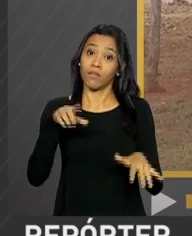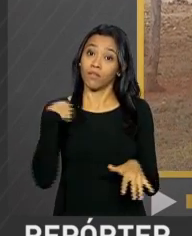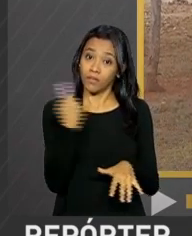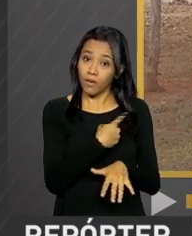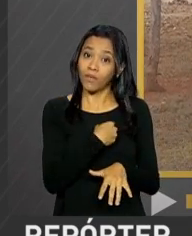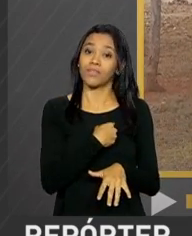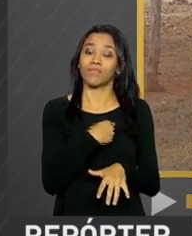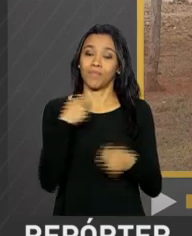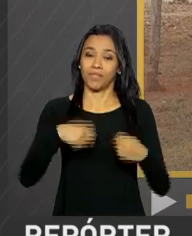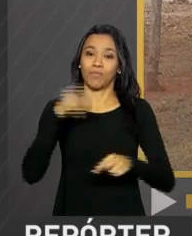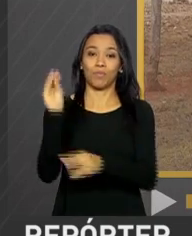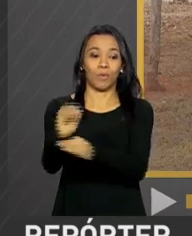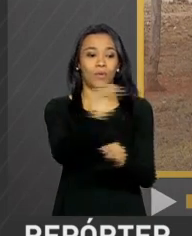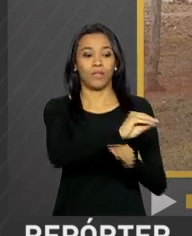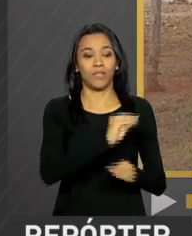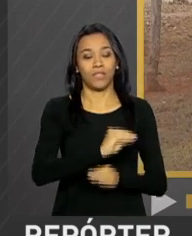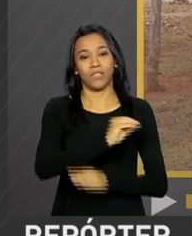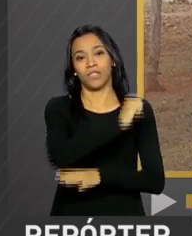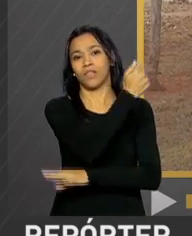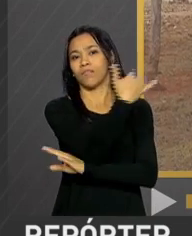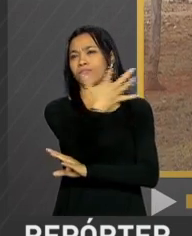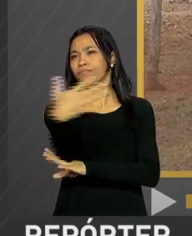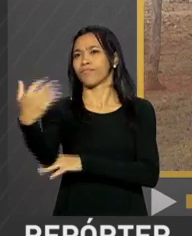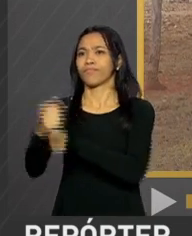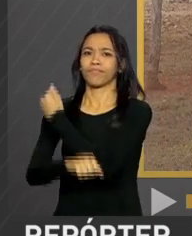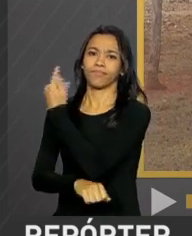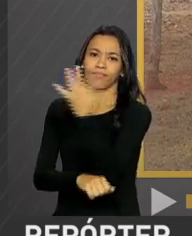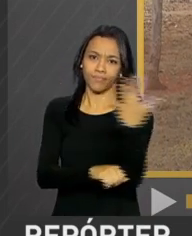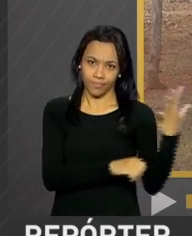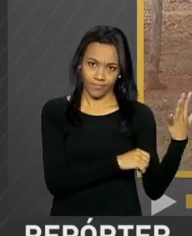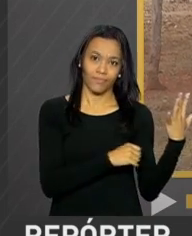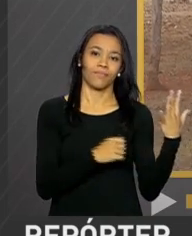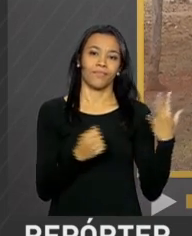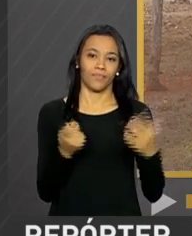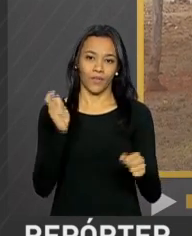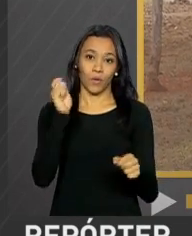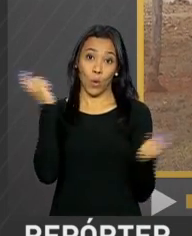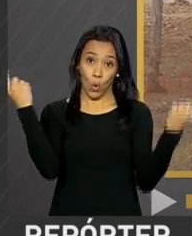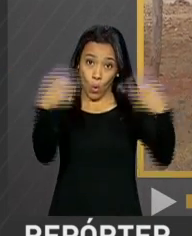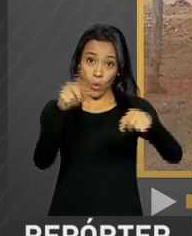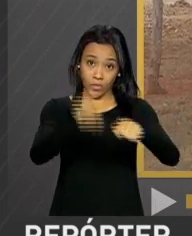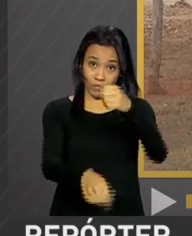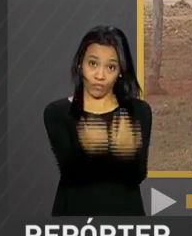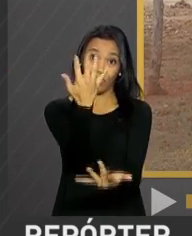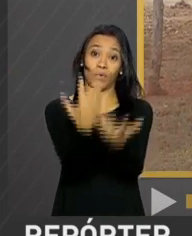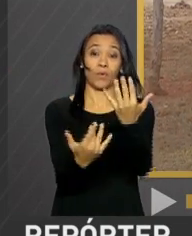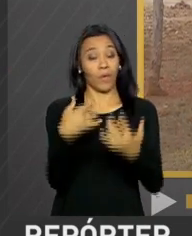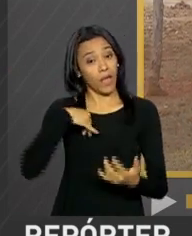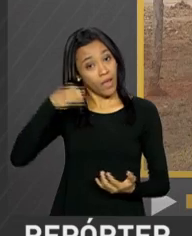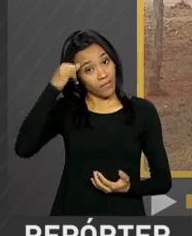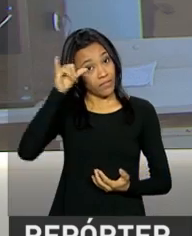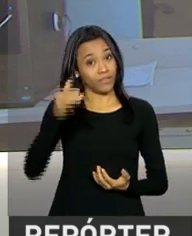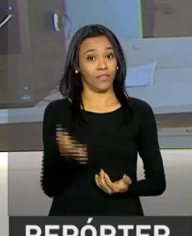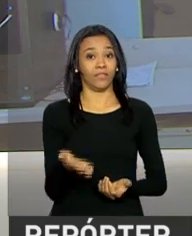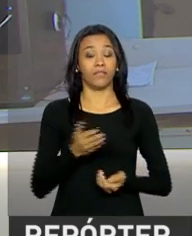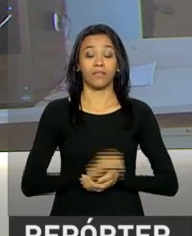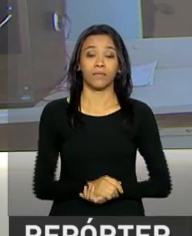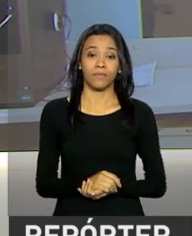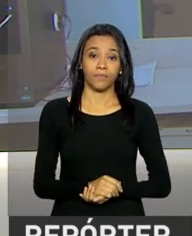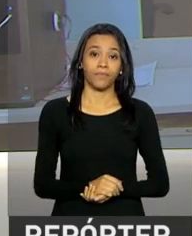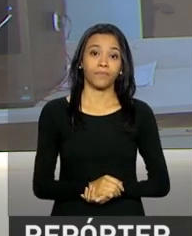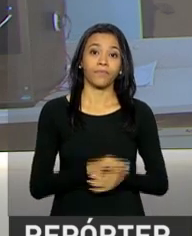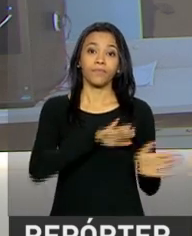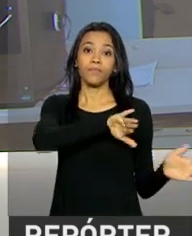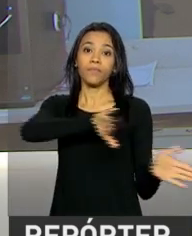proteção das nossas matas, a proteção de nós mesmos contra os incêndios florestais. Então faça a sua parte, evite o uso do fogo.